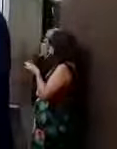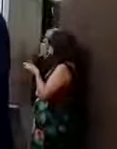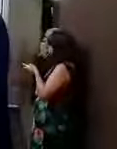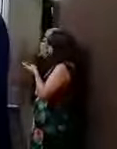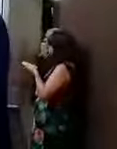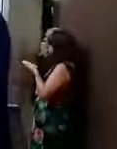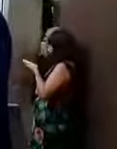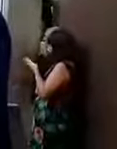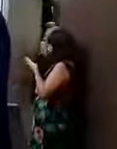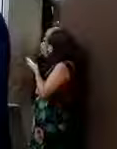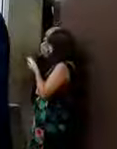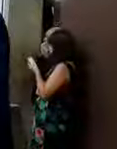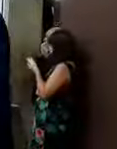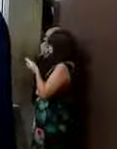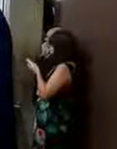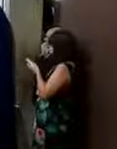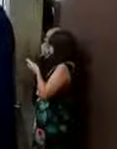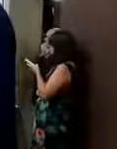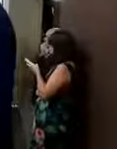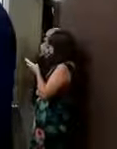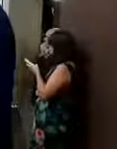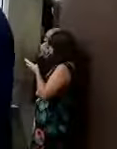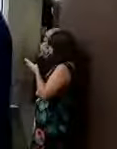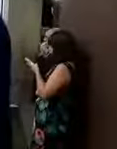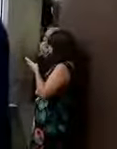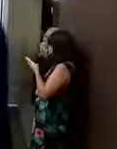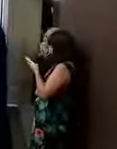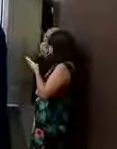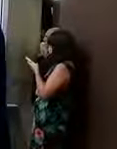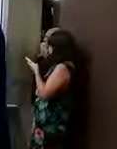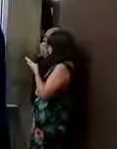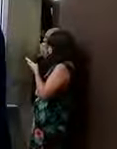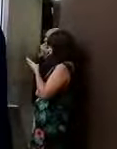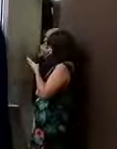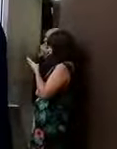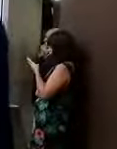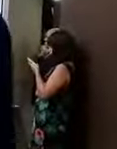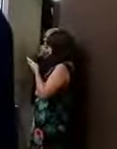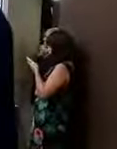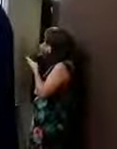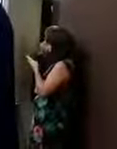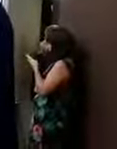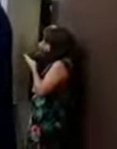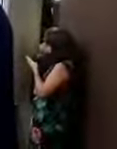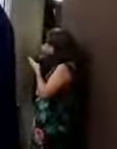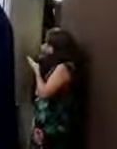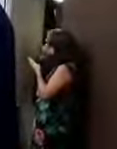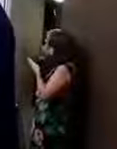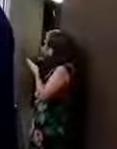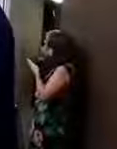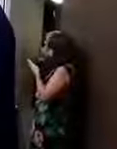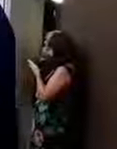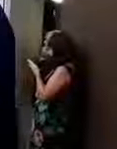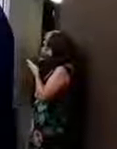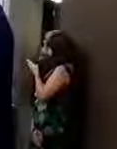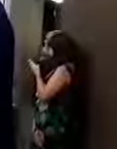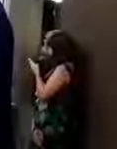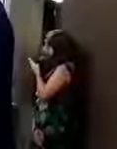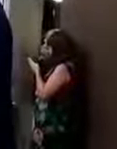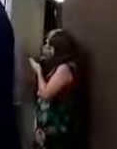política estadual? É uma política estadual. Ela está distribuída entre os objetivos,